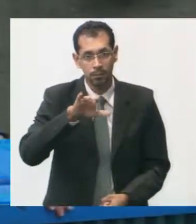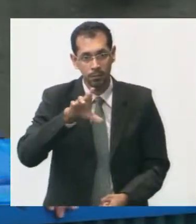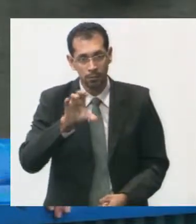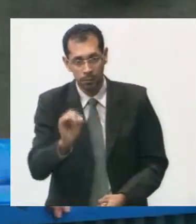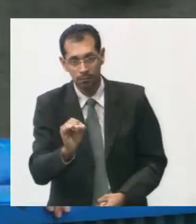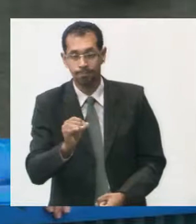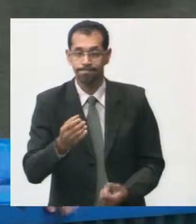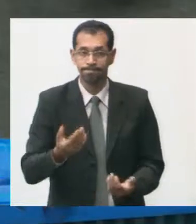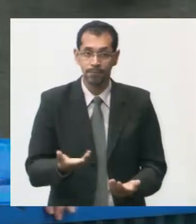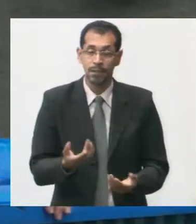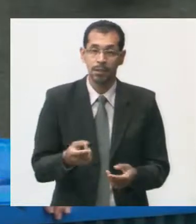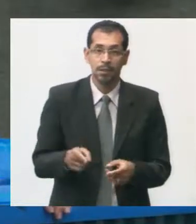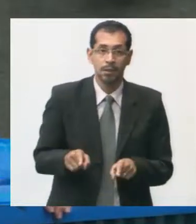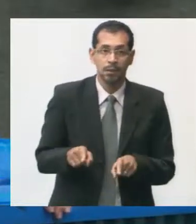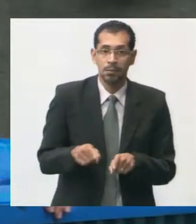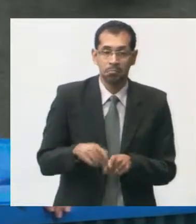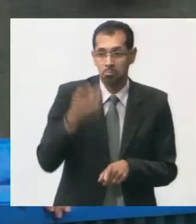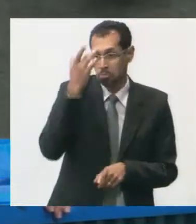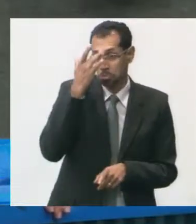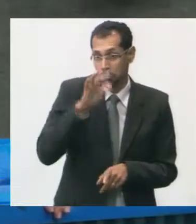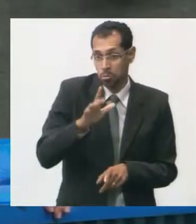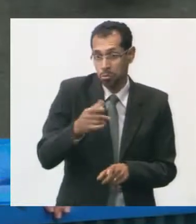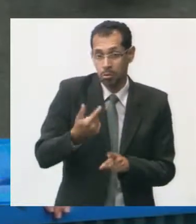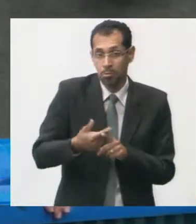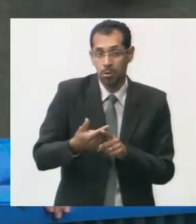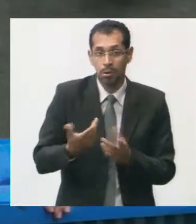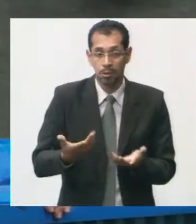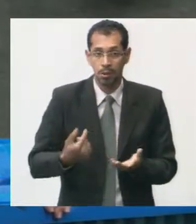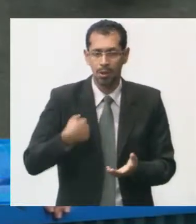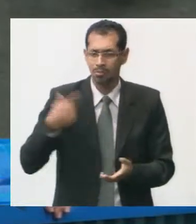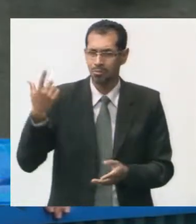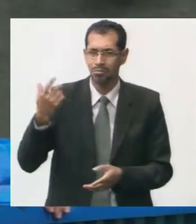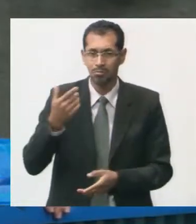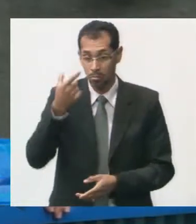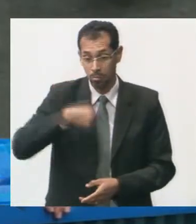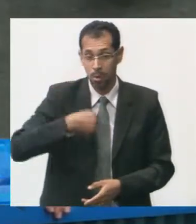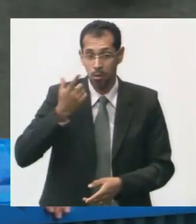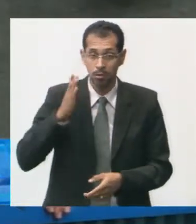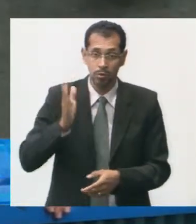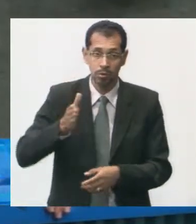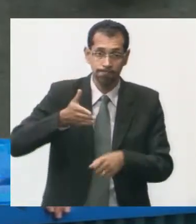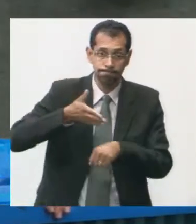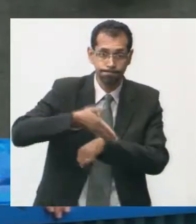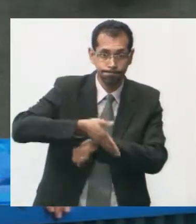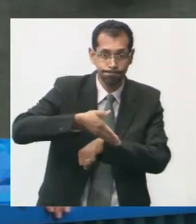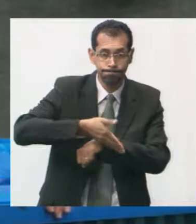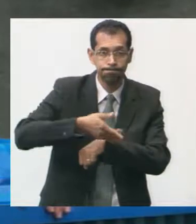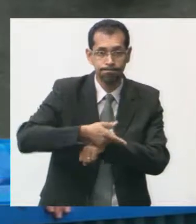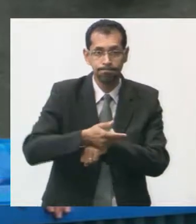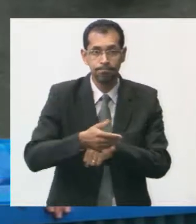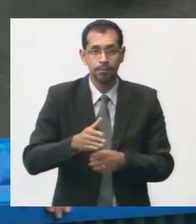de várias eleições ali da associação de moradores, eu nunca vi um